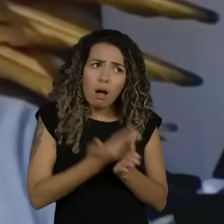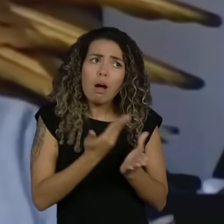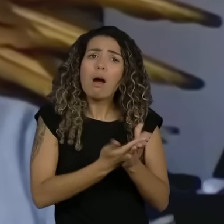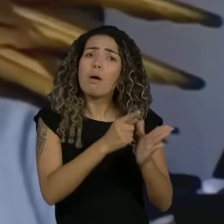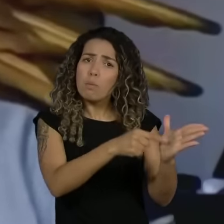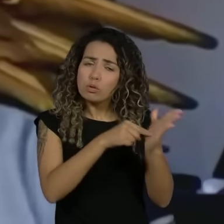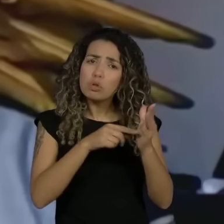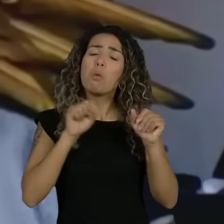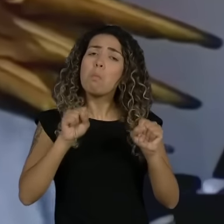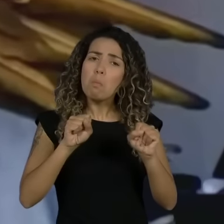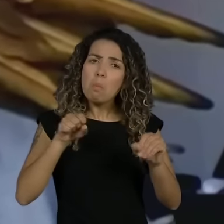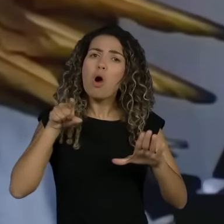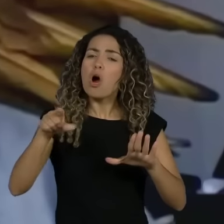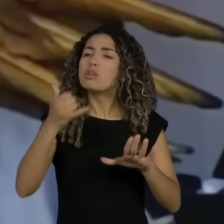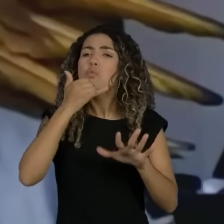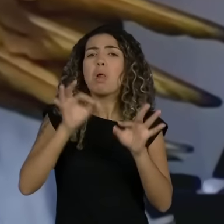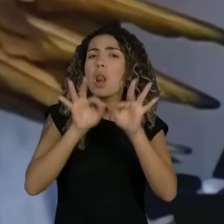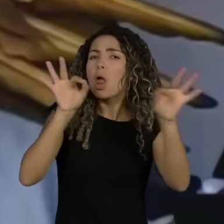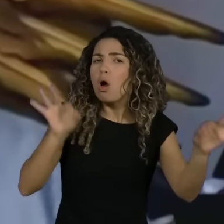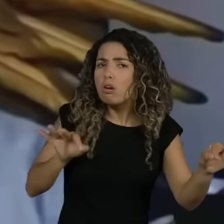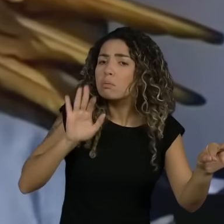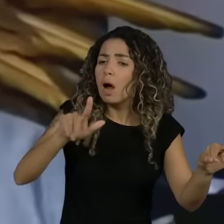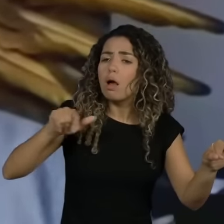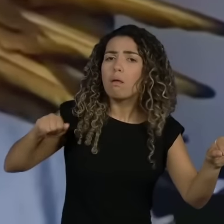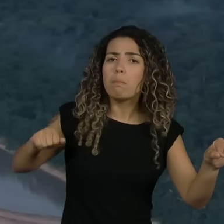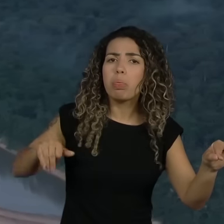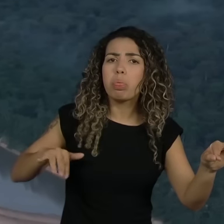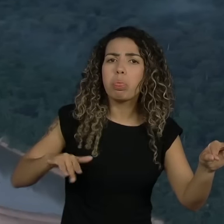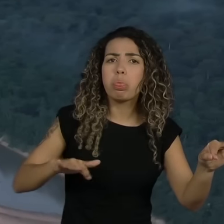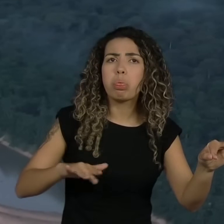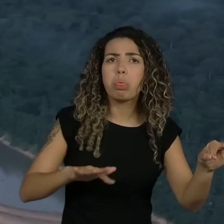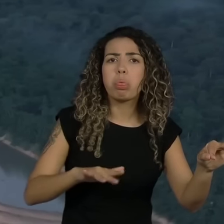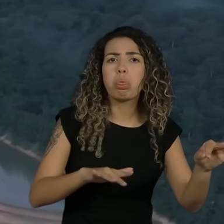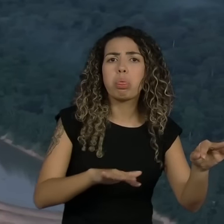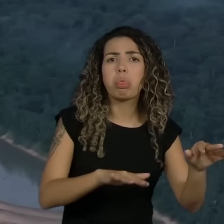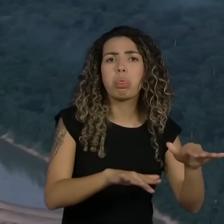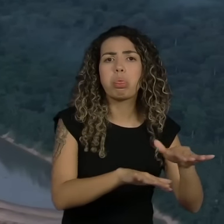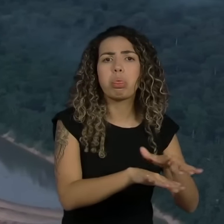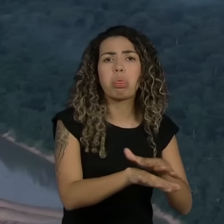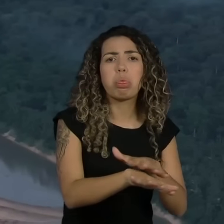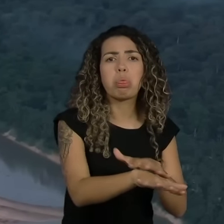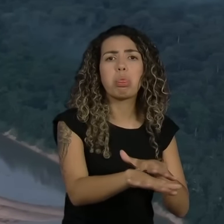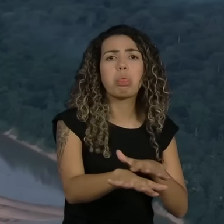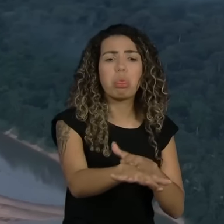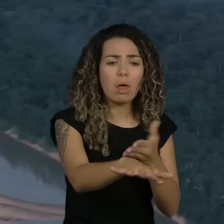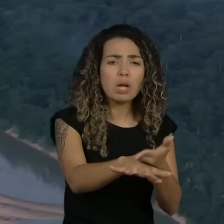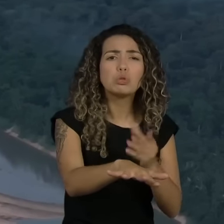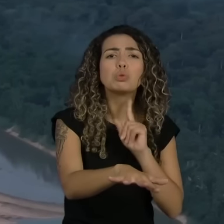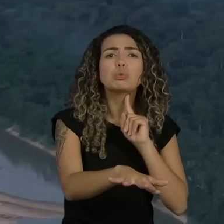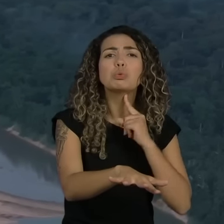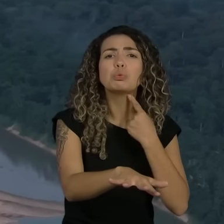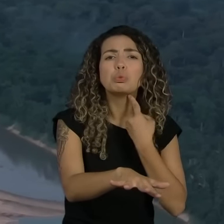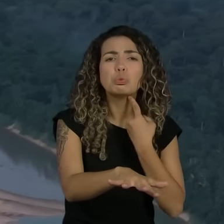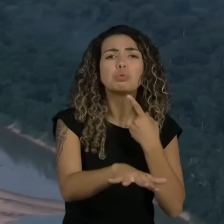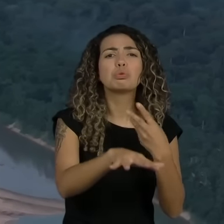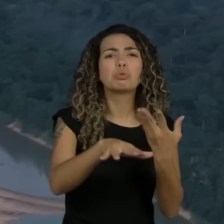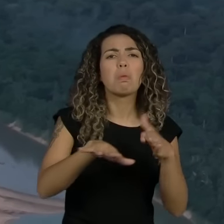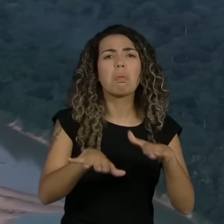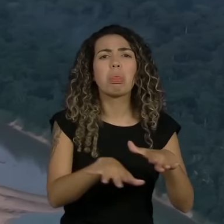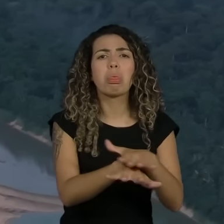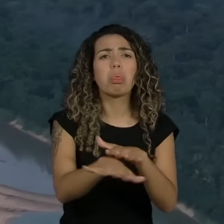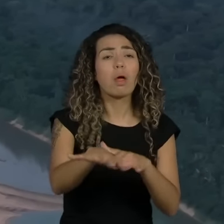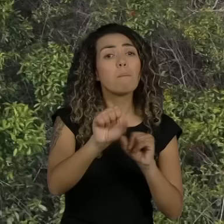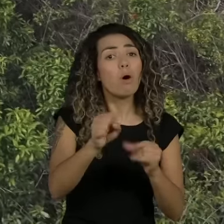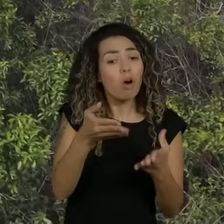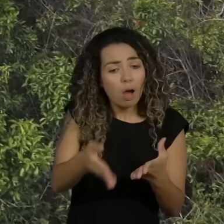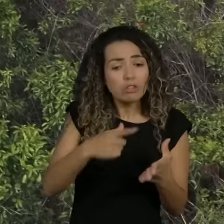região, né, pode, né, de alguma forma, impactar a costa, que é muito rica, né, em espécies marinhas,